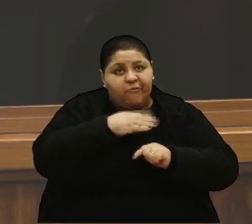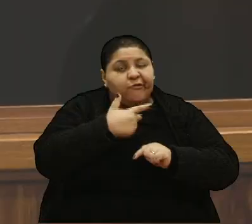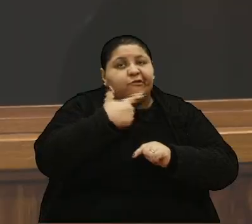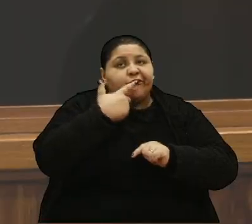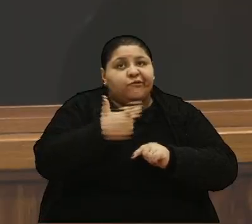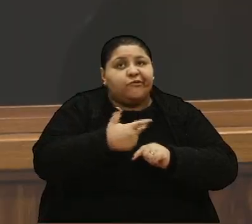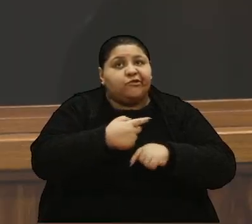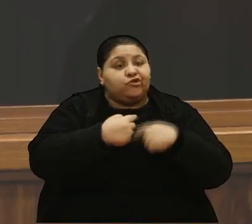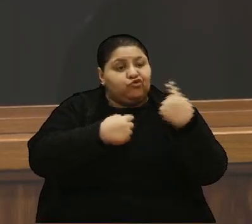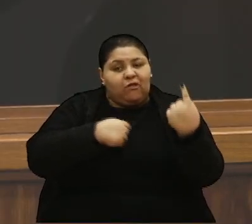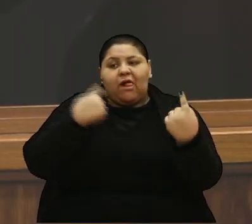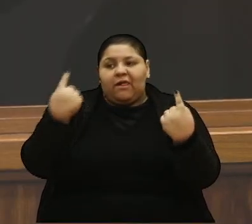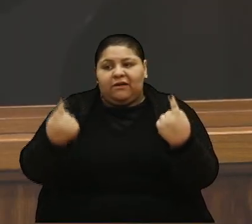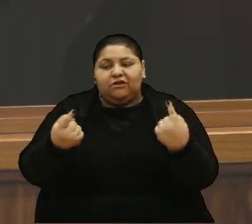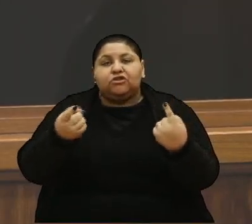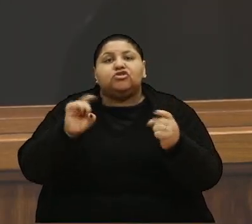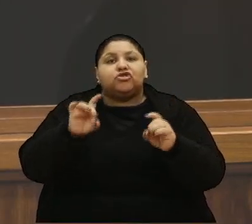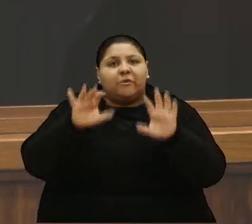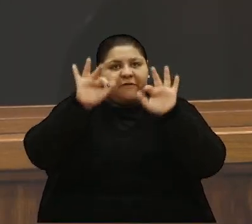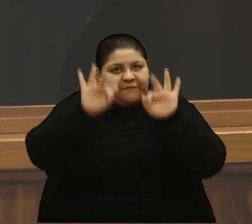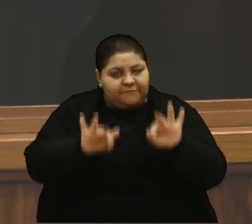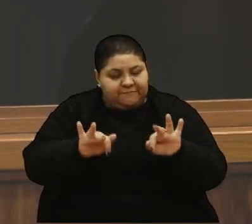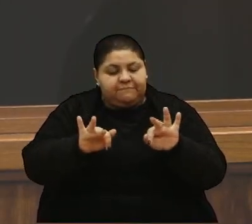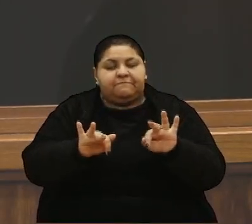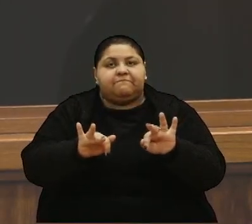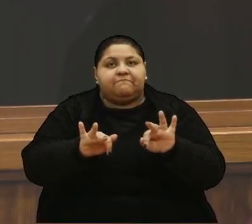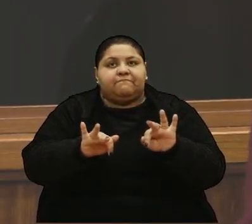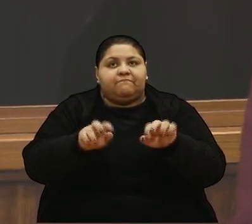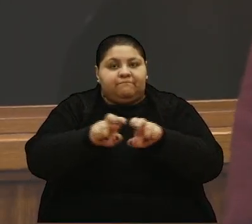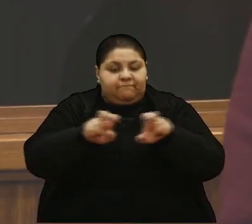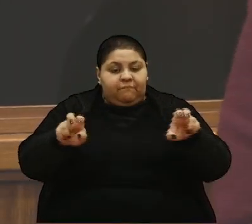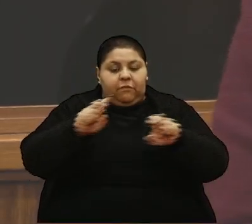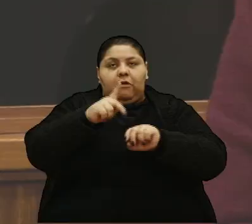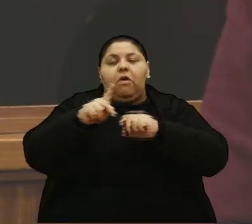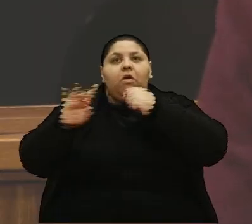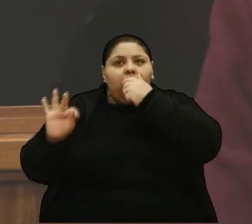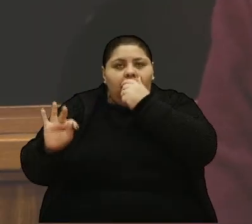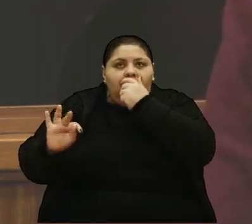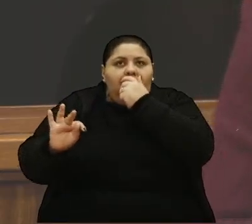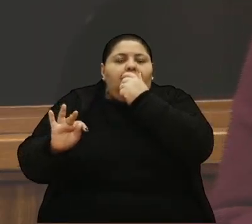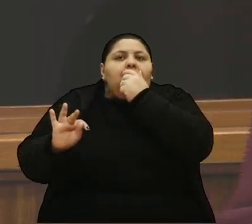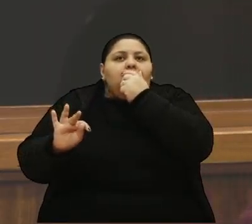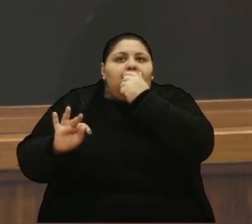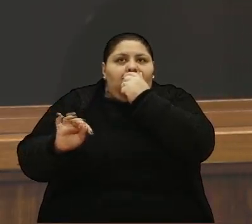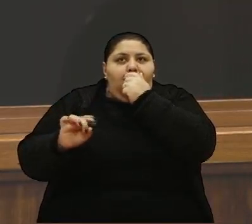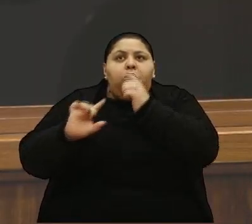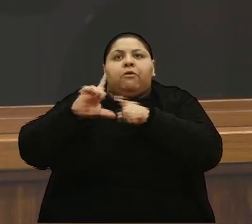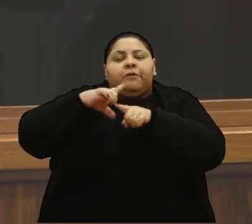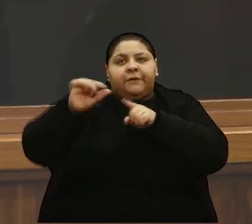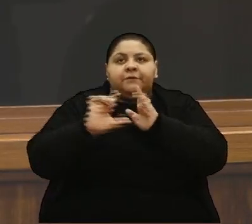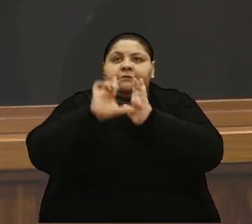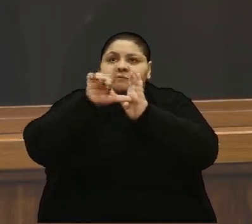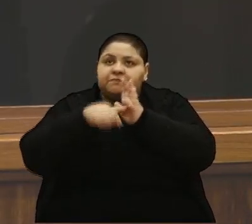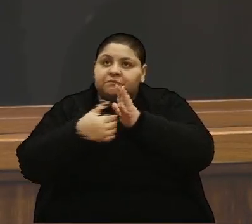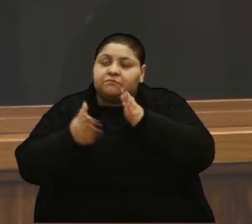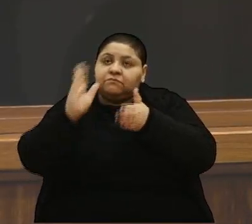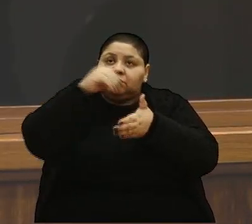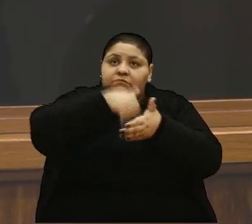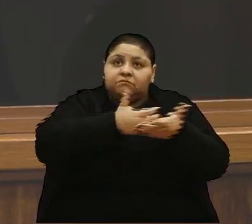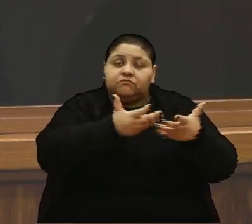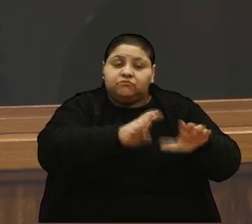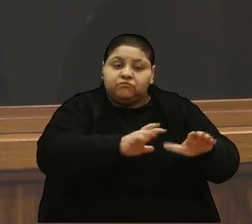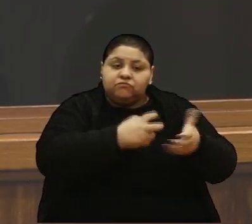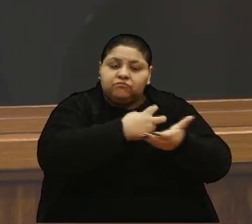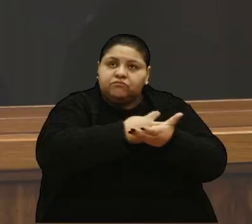de um lado e do outro. Só para concluir, tanto que a bancada do PT, que um saiu depois, votou contra o